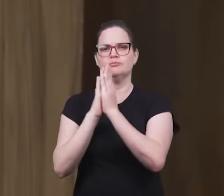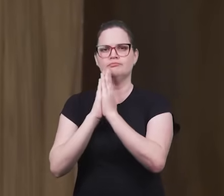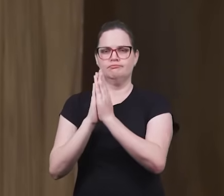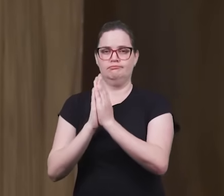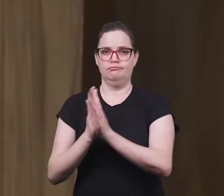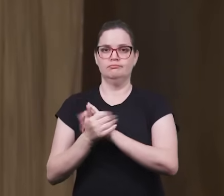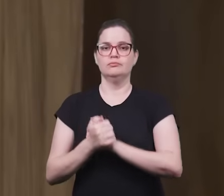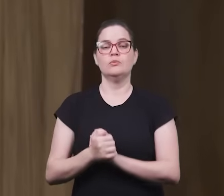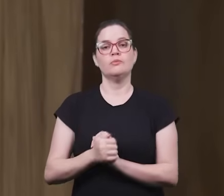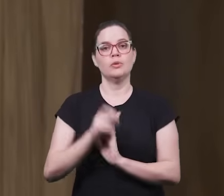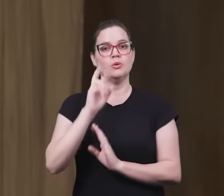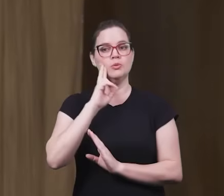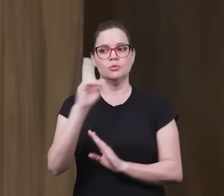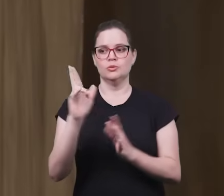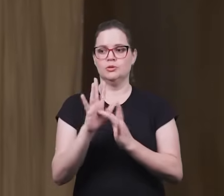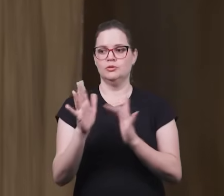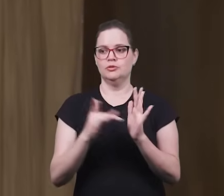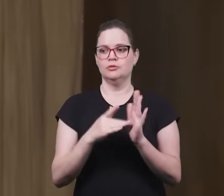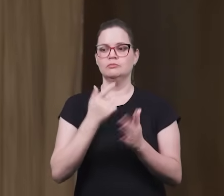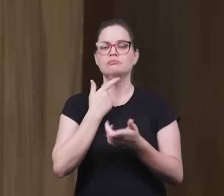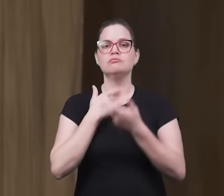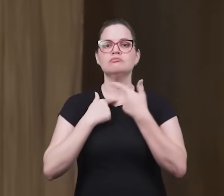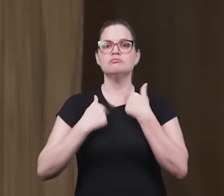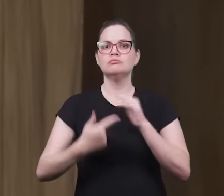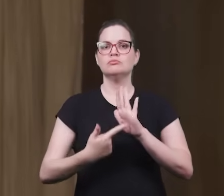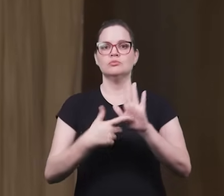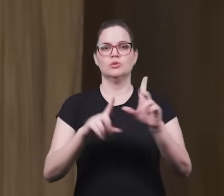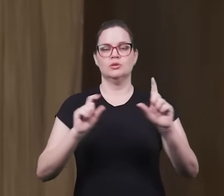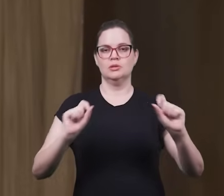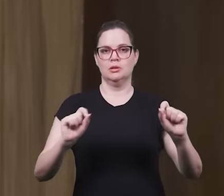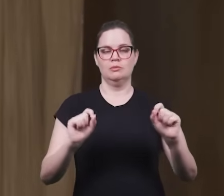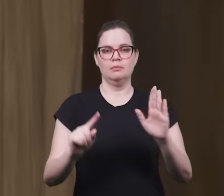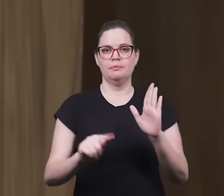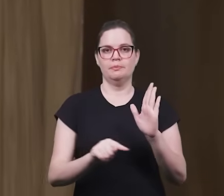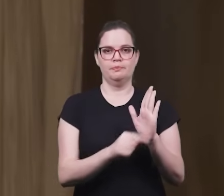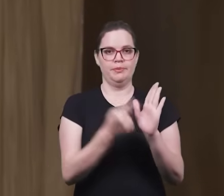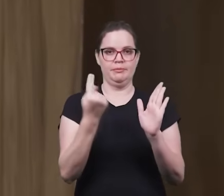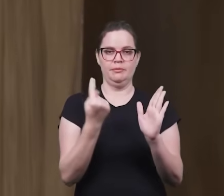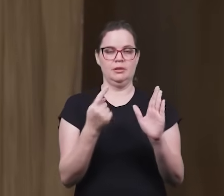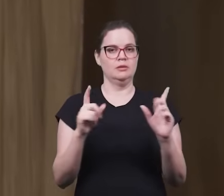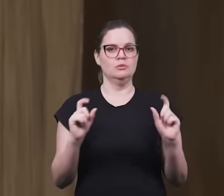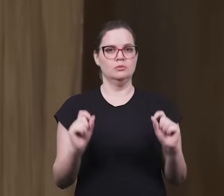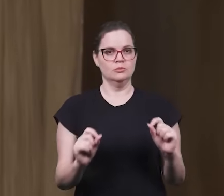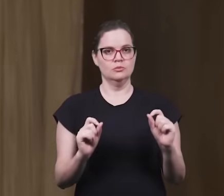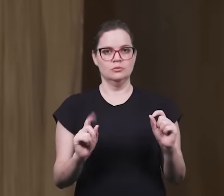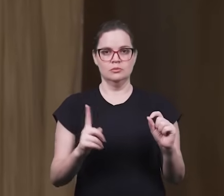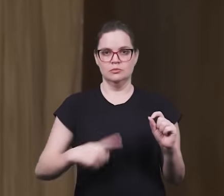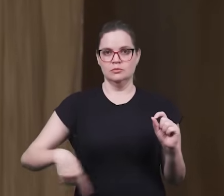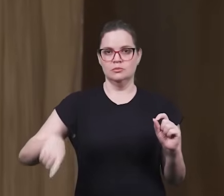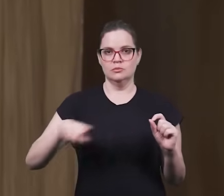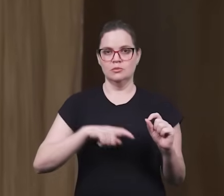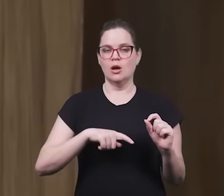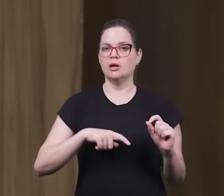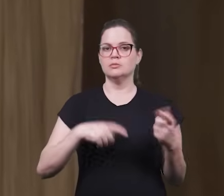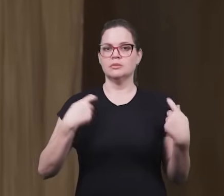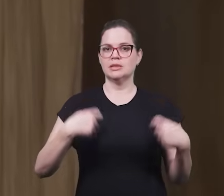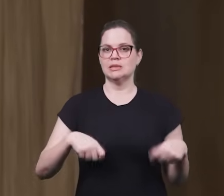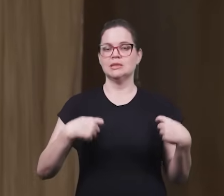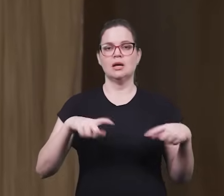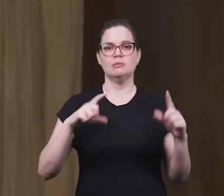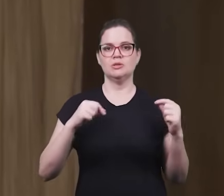Senhor Jesus deseja mostrar que, primeiramente, se deve fugir da